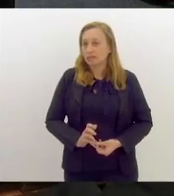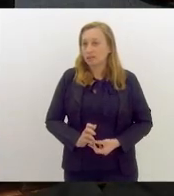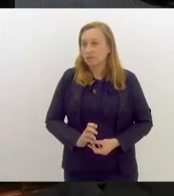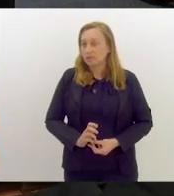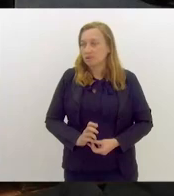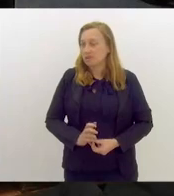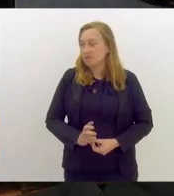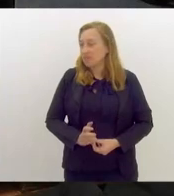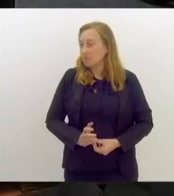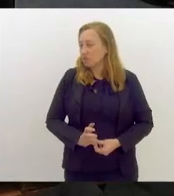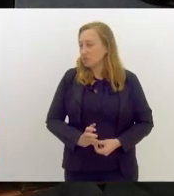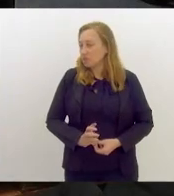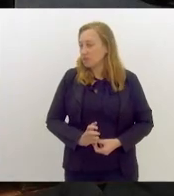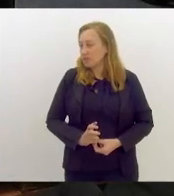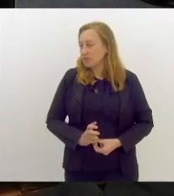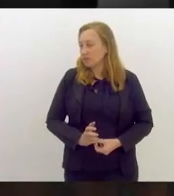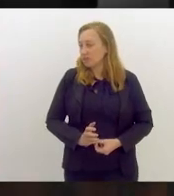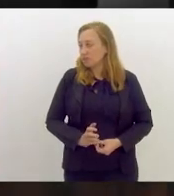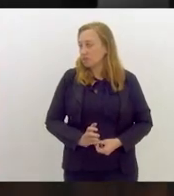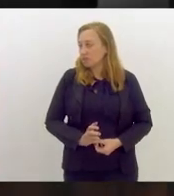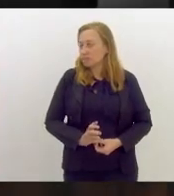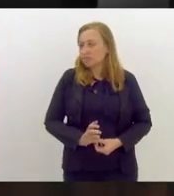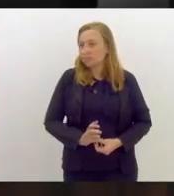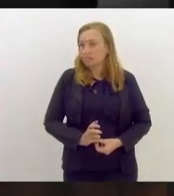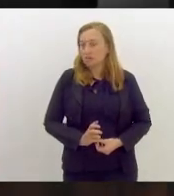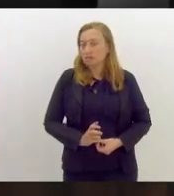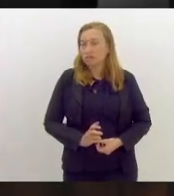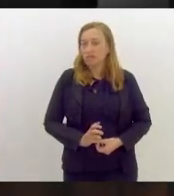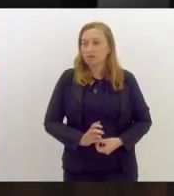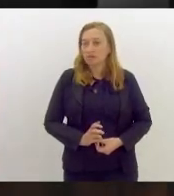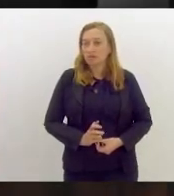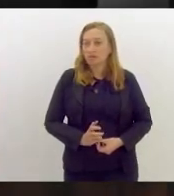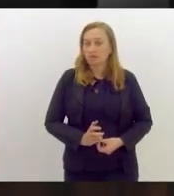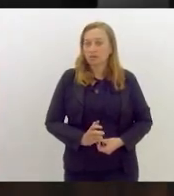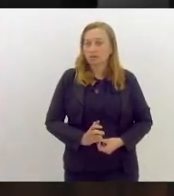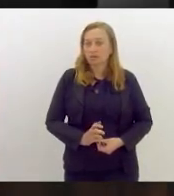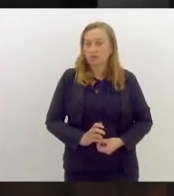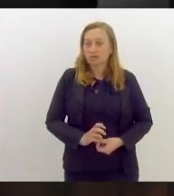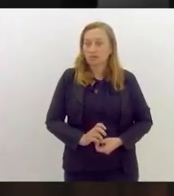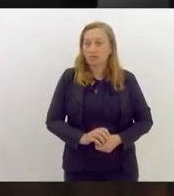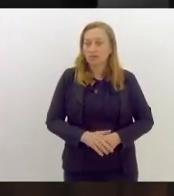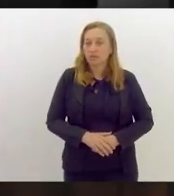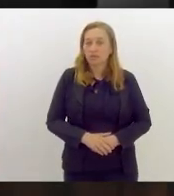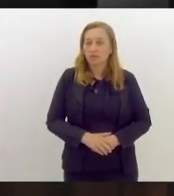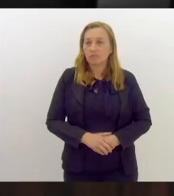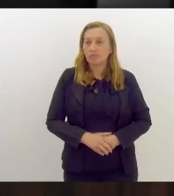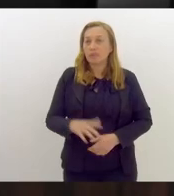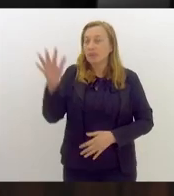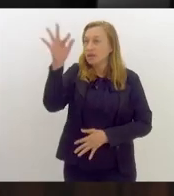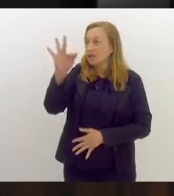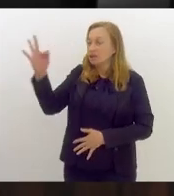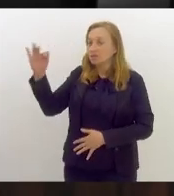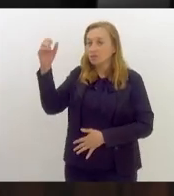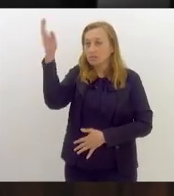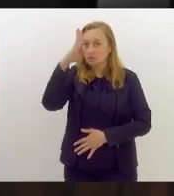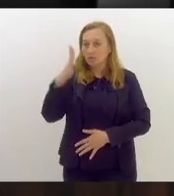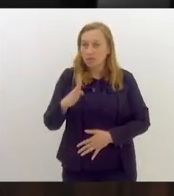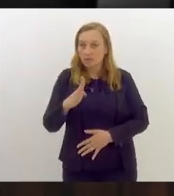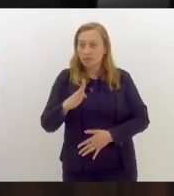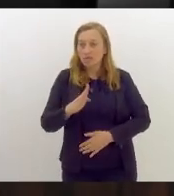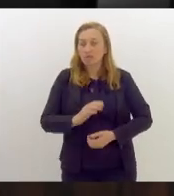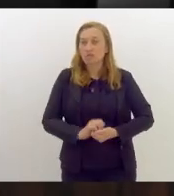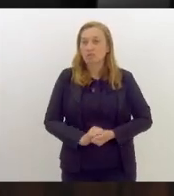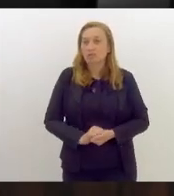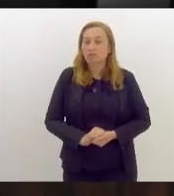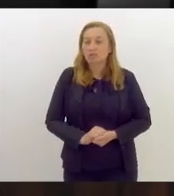agora com a palavra o excelentíssimo vice-presidente da República Federativa do Brasil e Senador eleito pelo